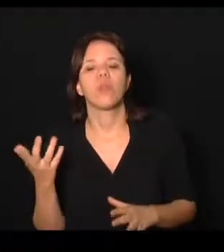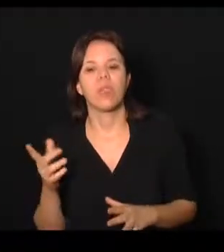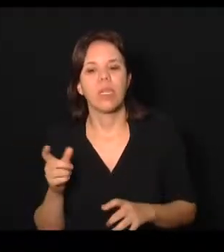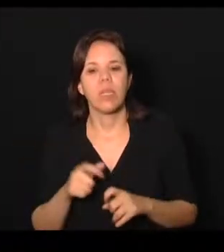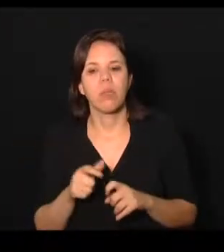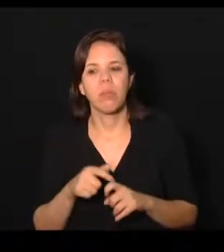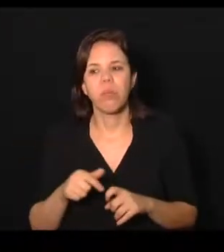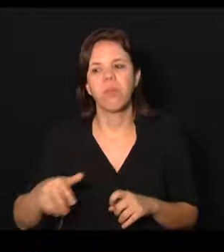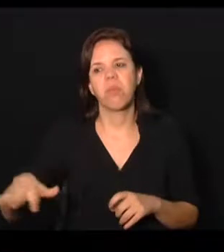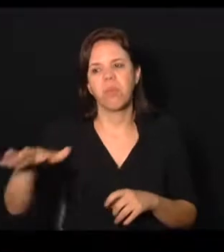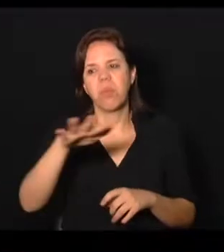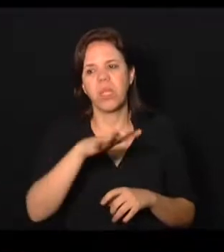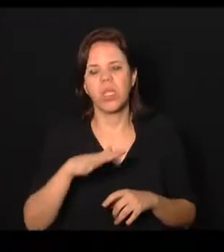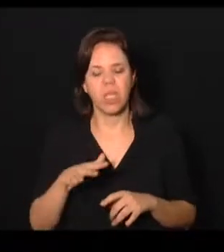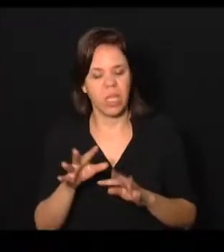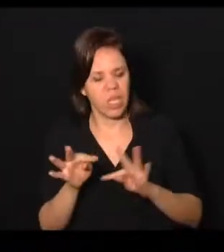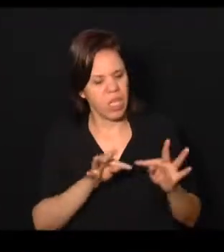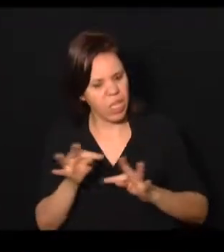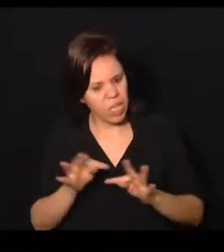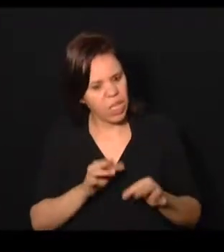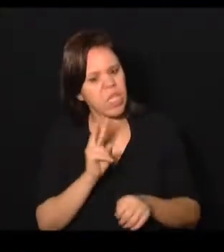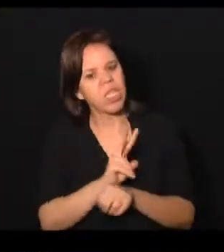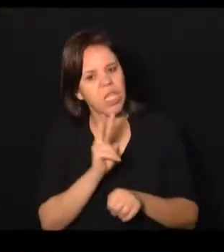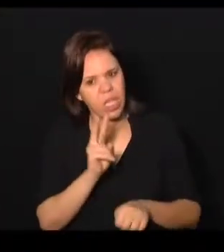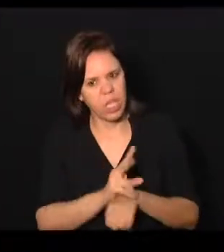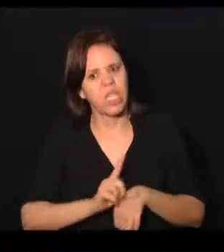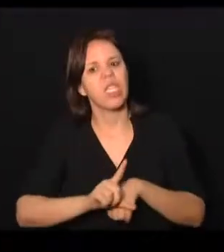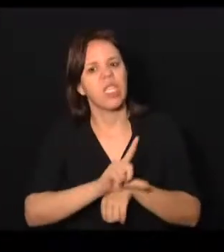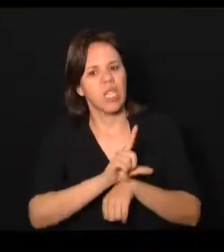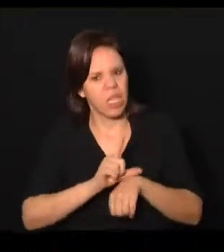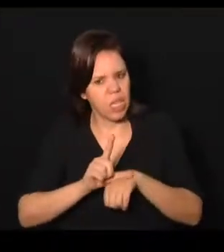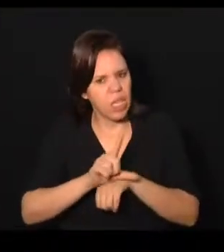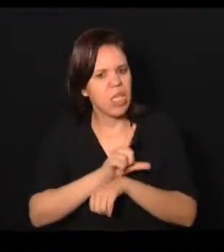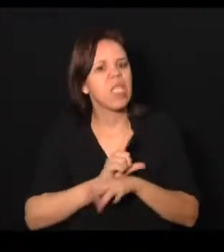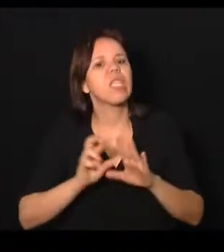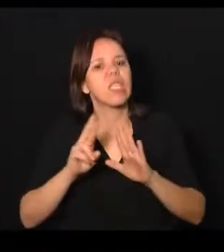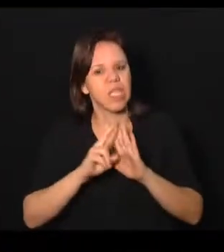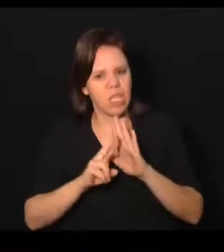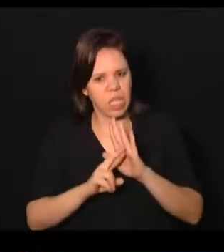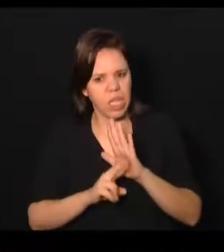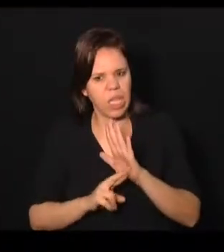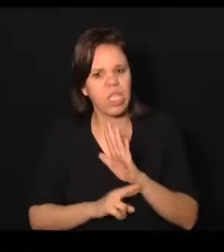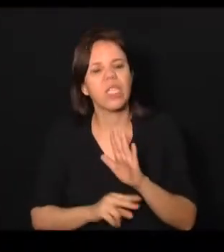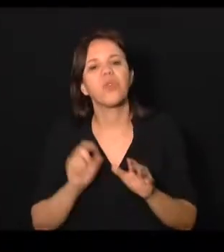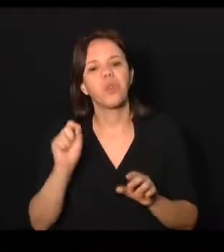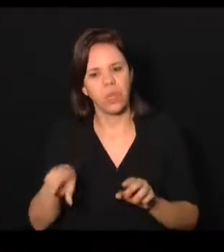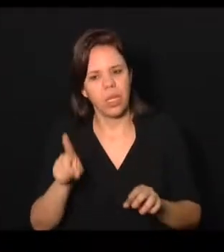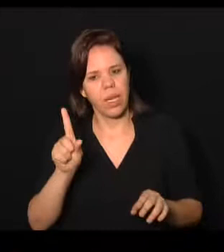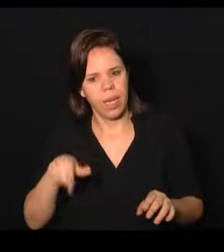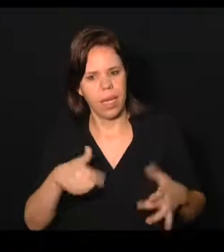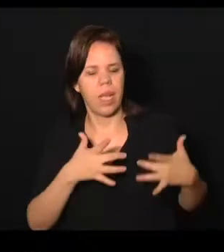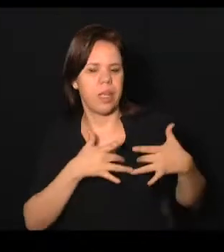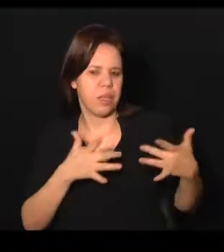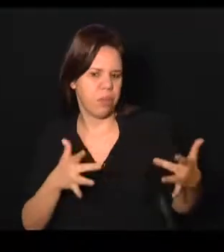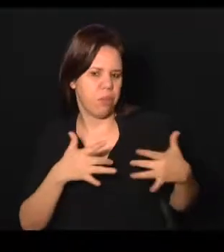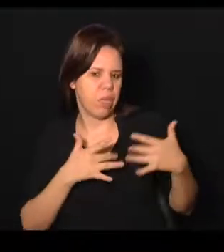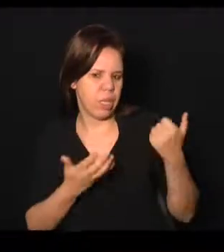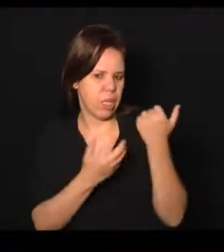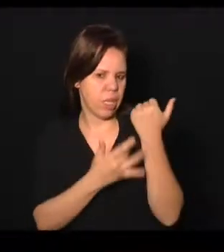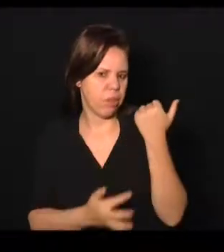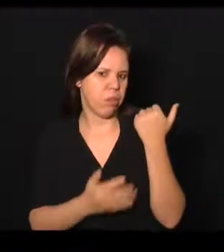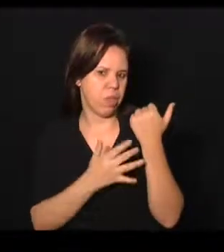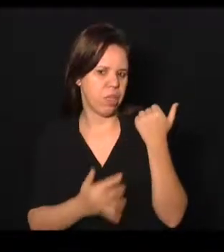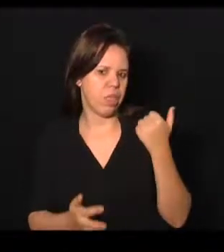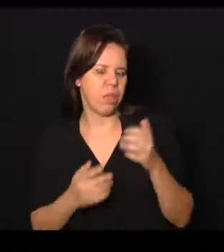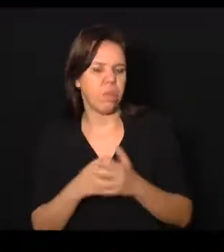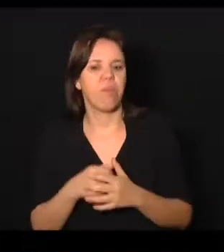maior cuidado e maior número de legislações e regras do que a hemoterapia, que a gente mostrou aqui. A hemoterapia é a área